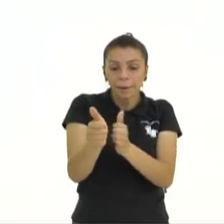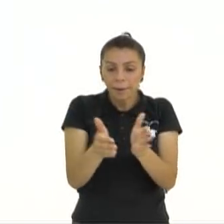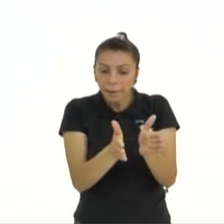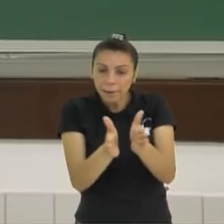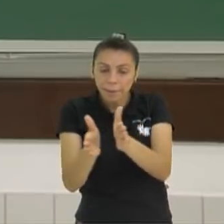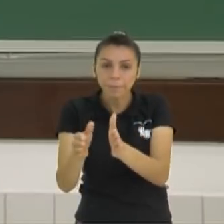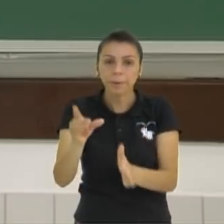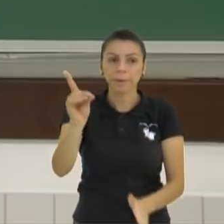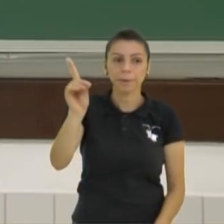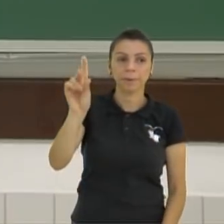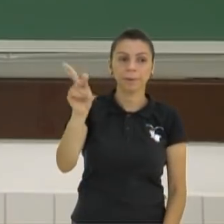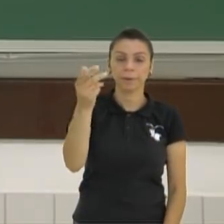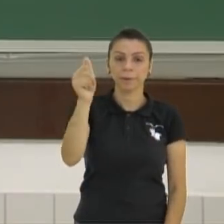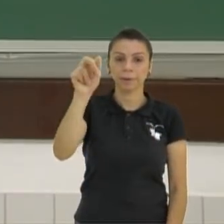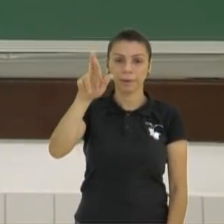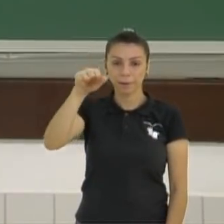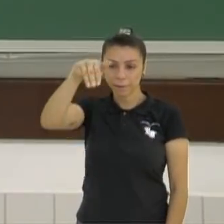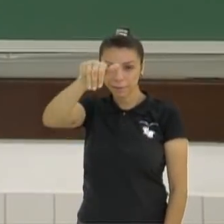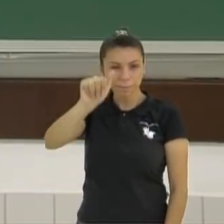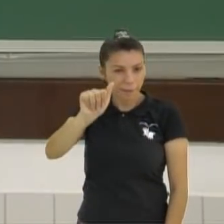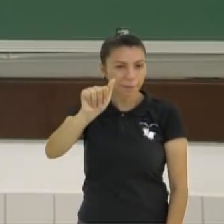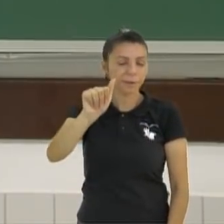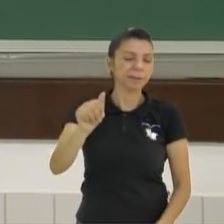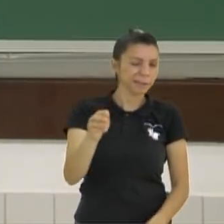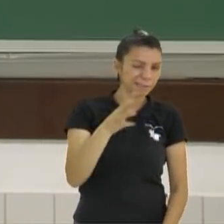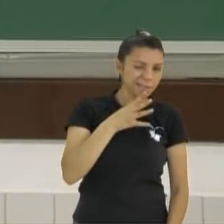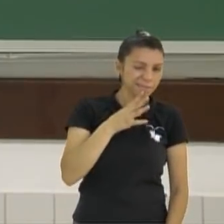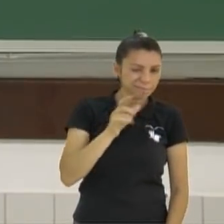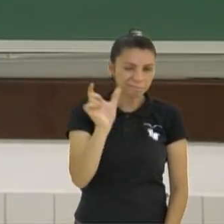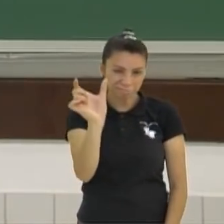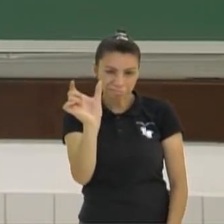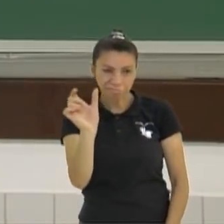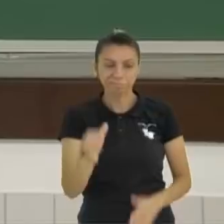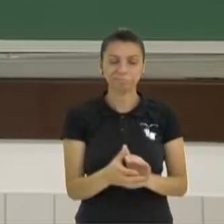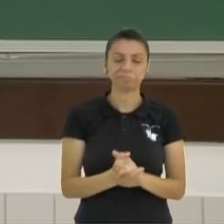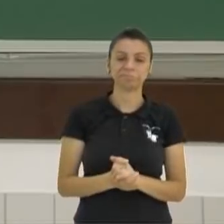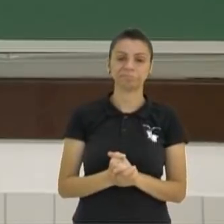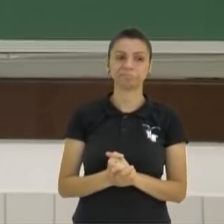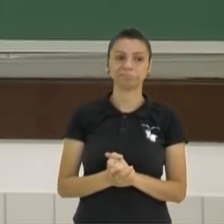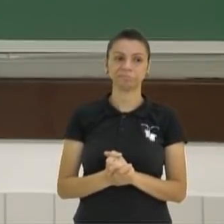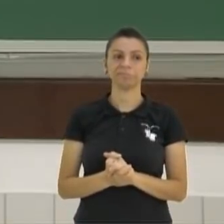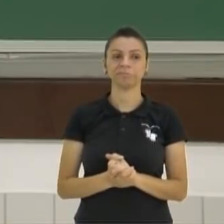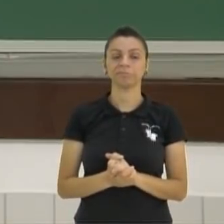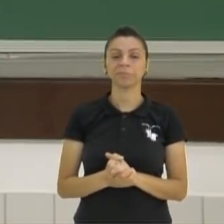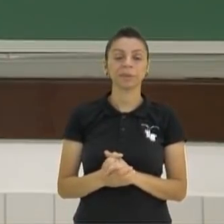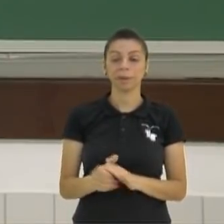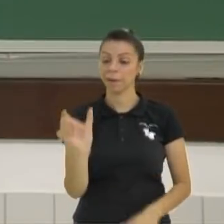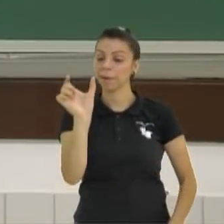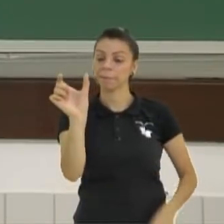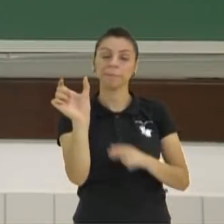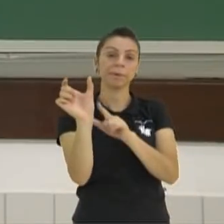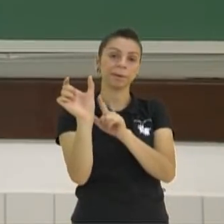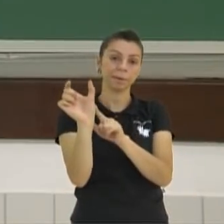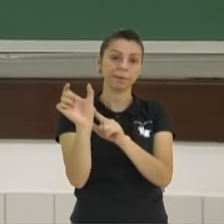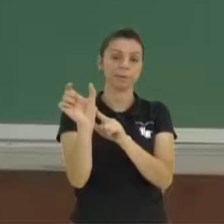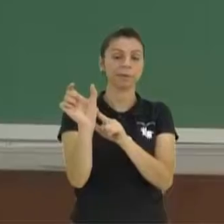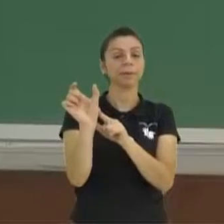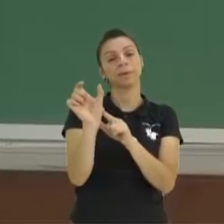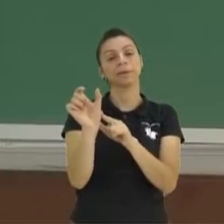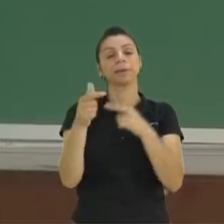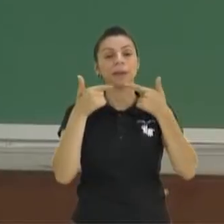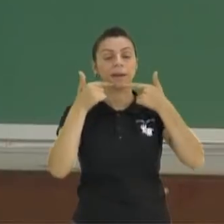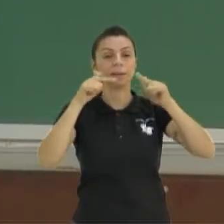Dharma? Querem descobrir? Então vamos lá. Dharma, ou Dharma, é a palavra em sânscrito. Sânscrito é